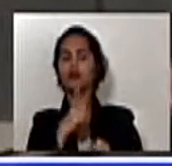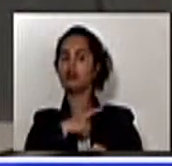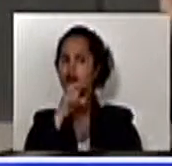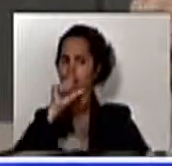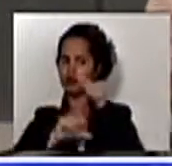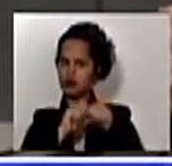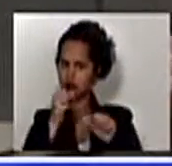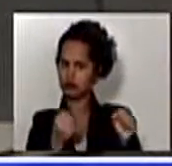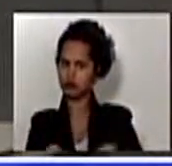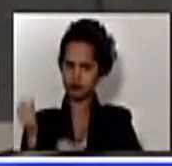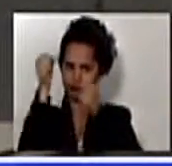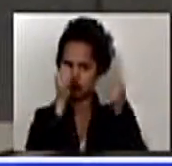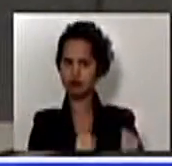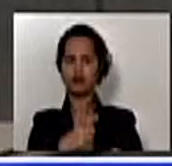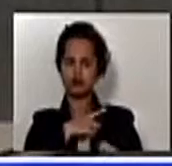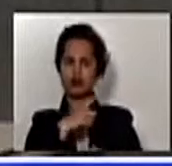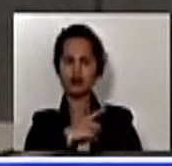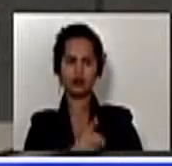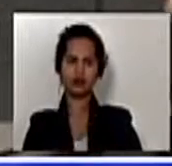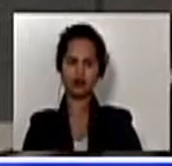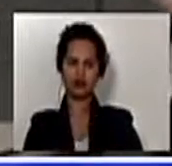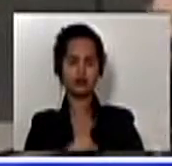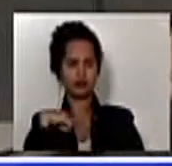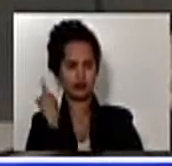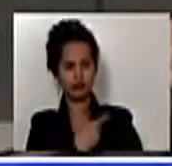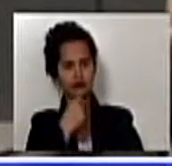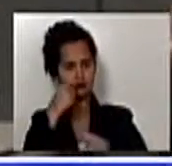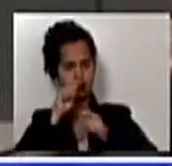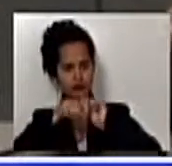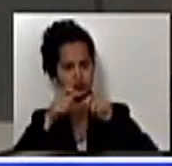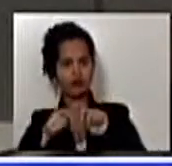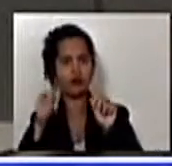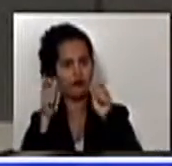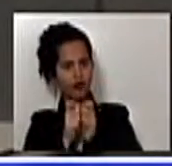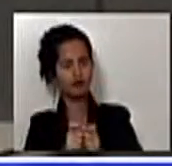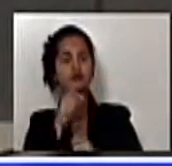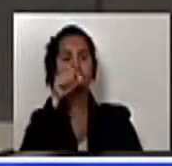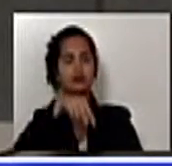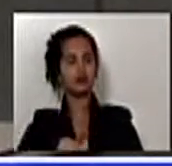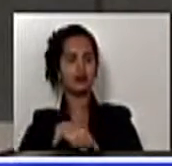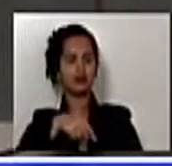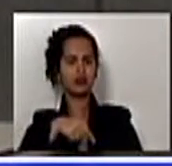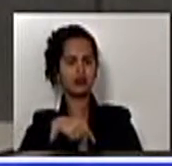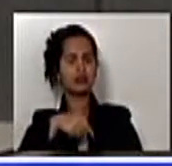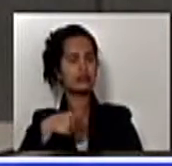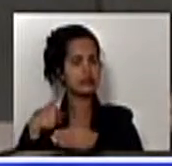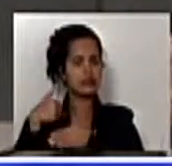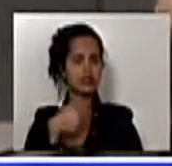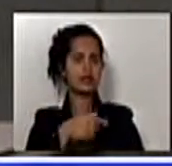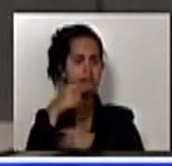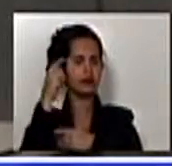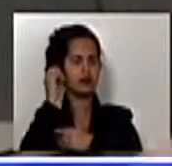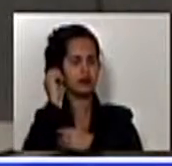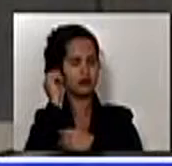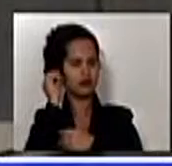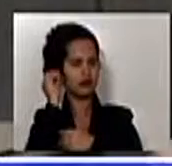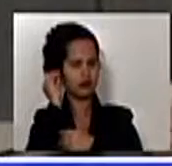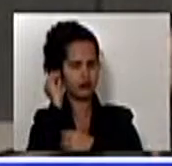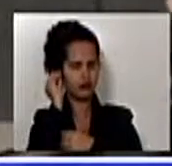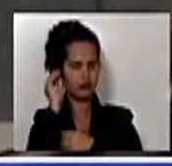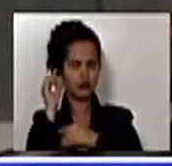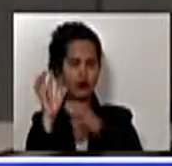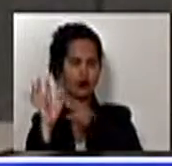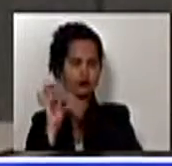o Brasil, as ações que nós fazemos aqui, essas ações, elas continuam pensando na sociedade, que é